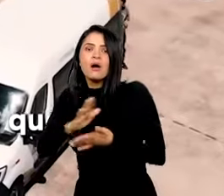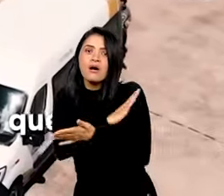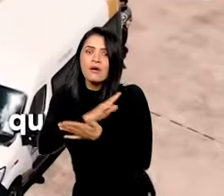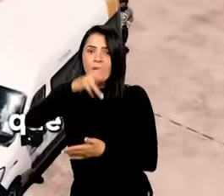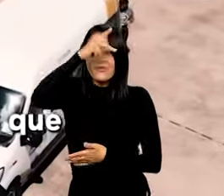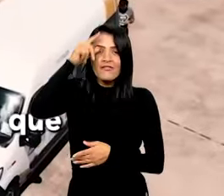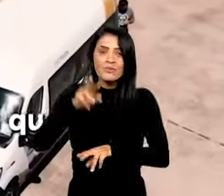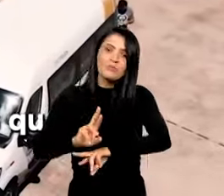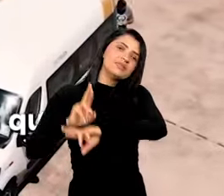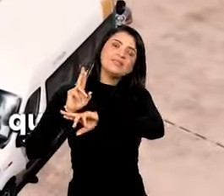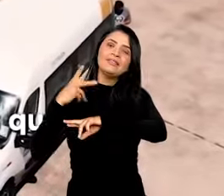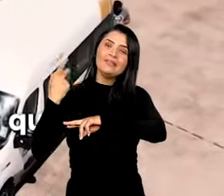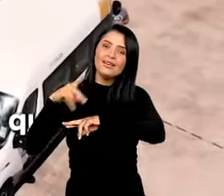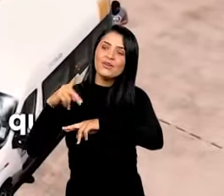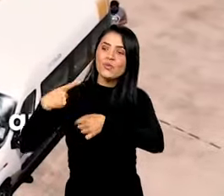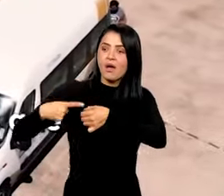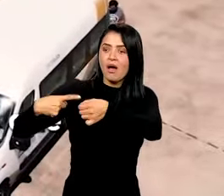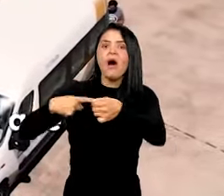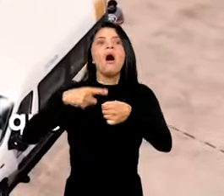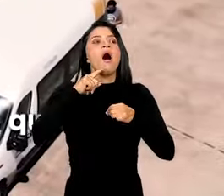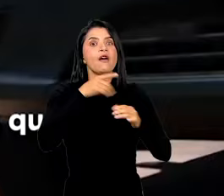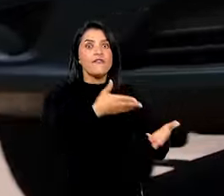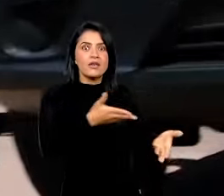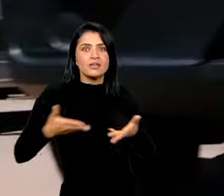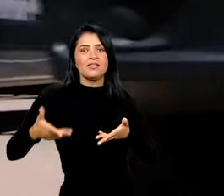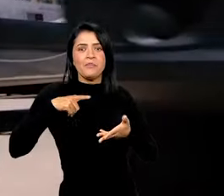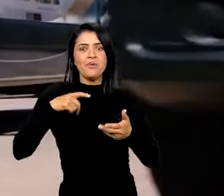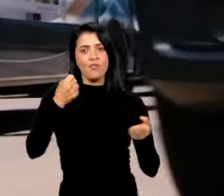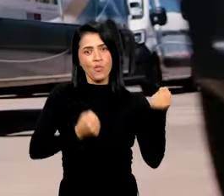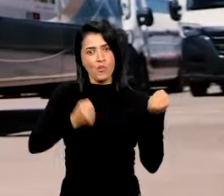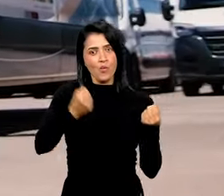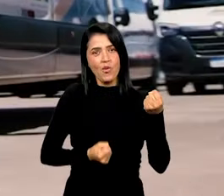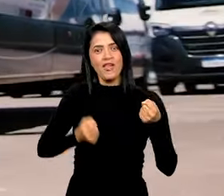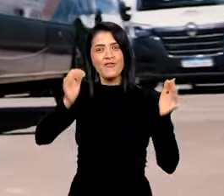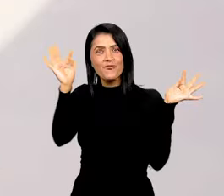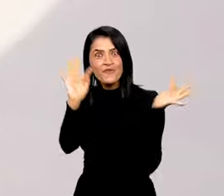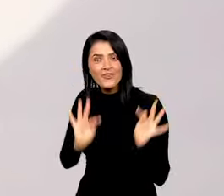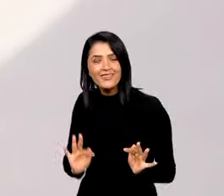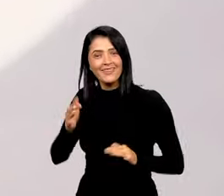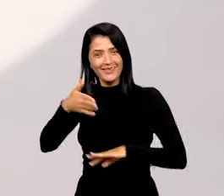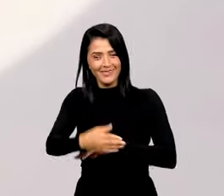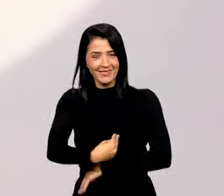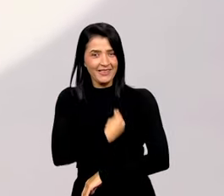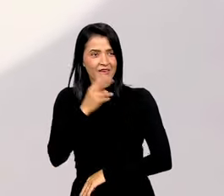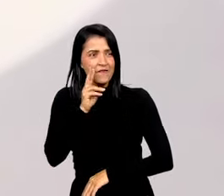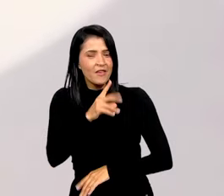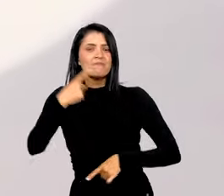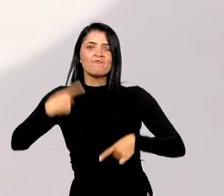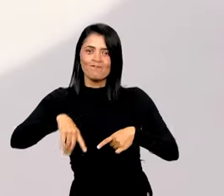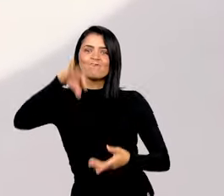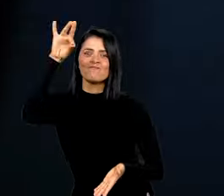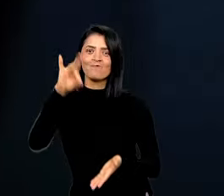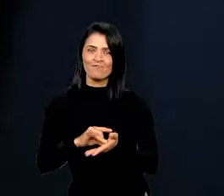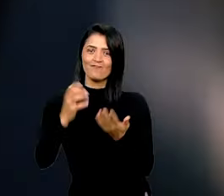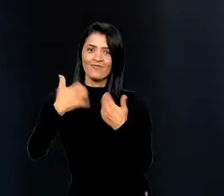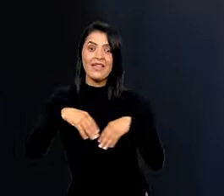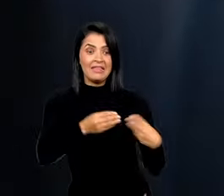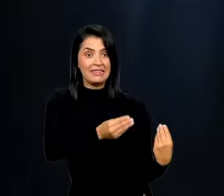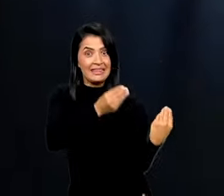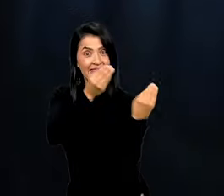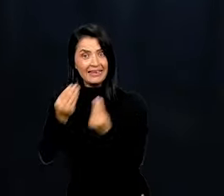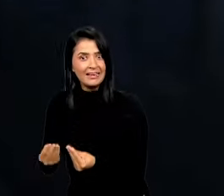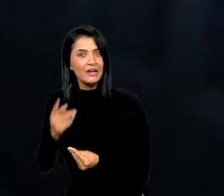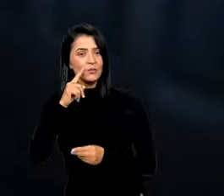prefeitos representando os prefeitos que receberão essas vans. Estou muito feliz, Wellington, de estar aqui e vendo a política funcionando, entregando para os